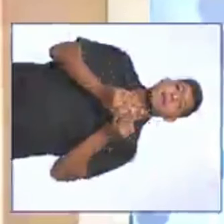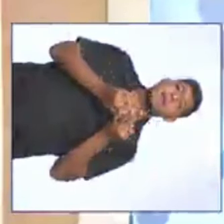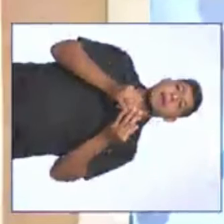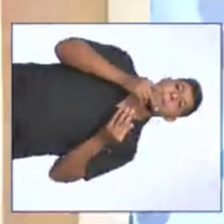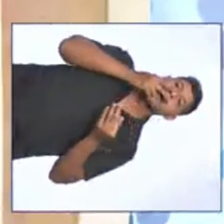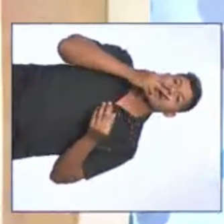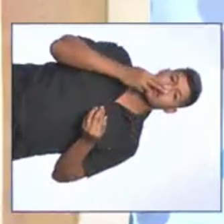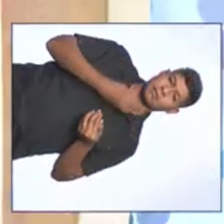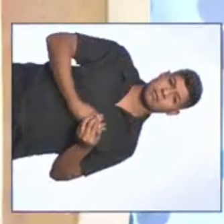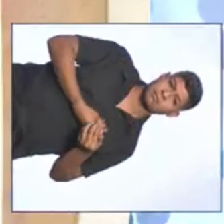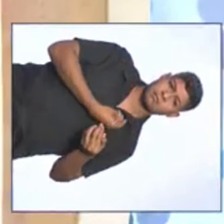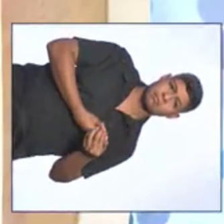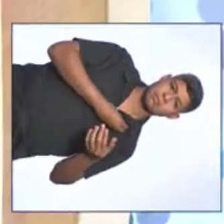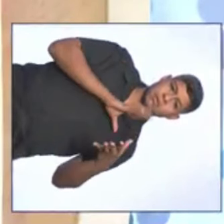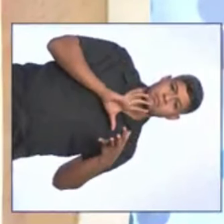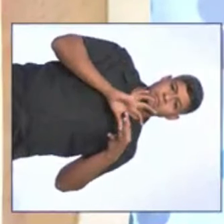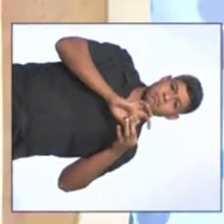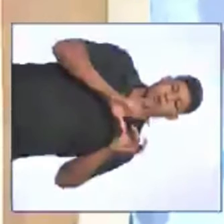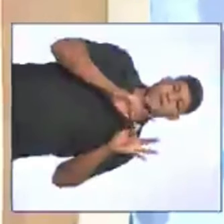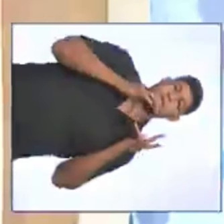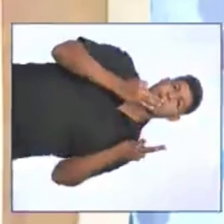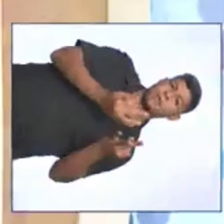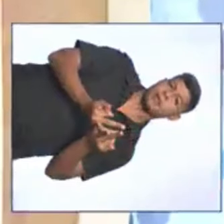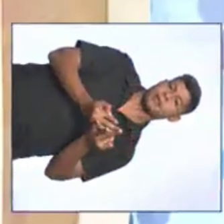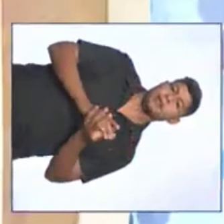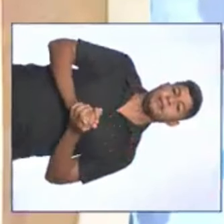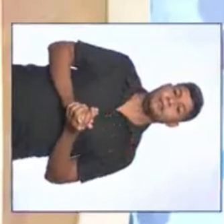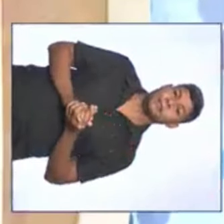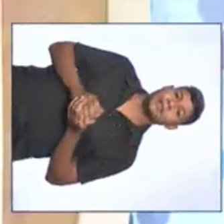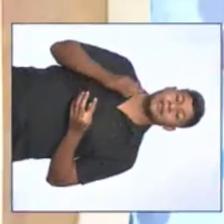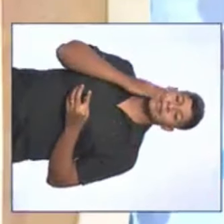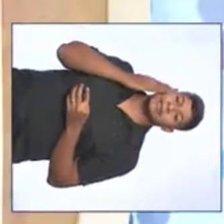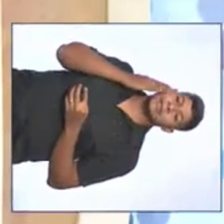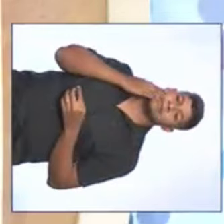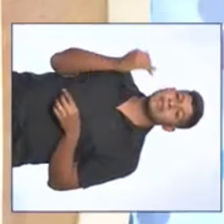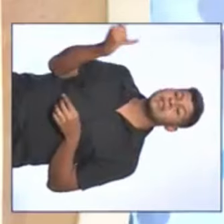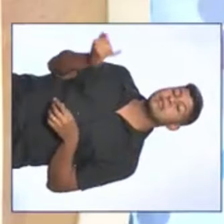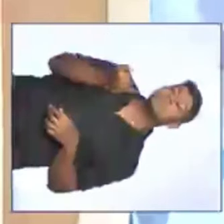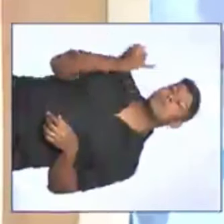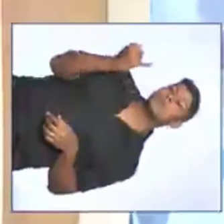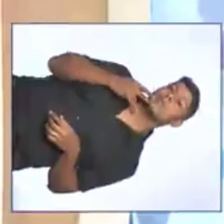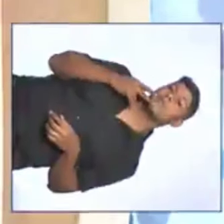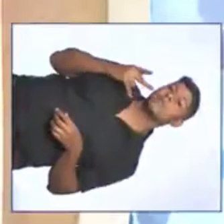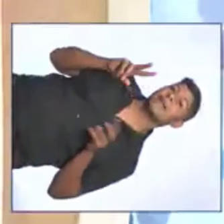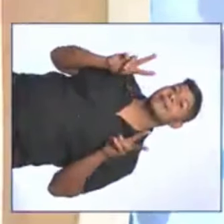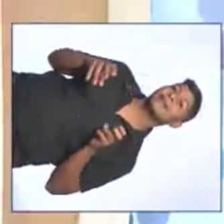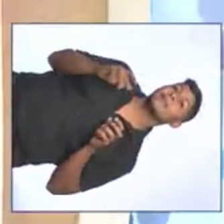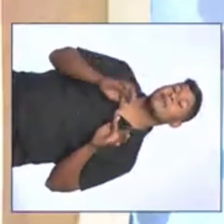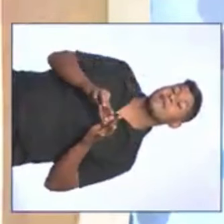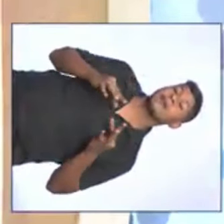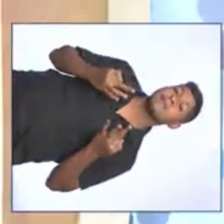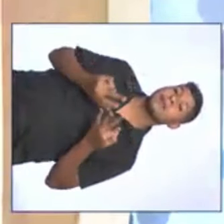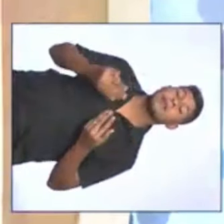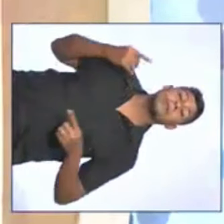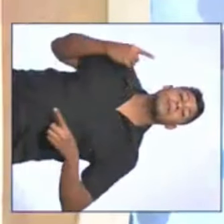considera como família. Esse é um ponto muito importante quando a gente fala sobre família. porque